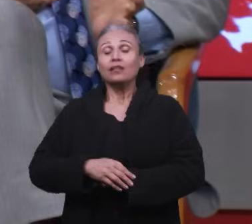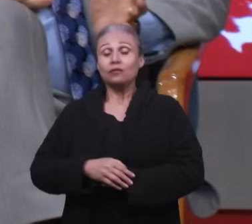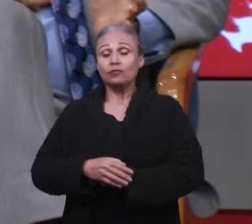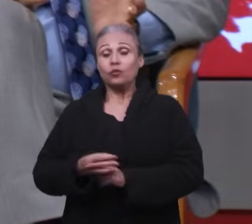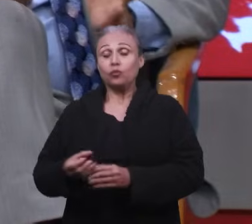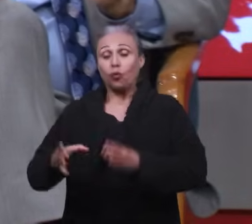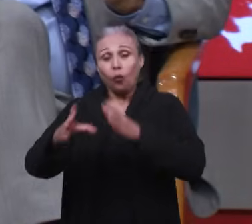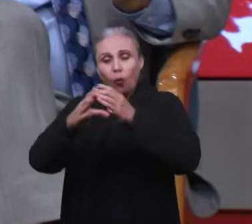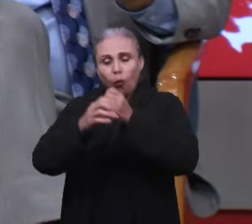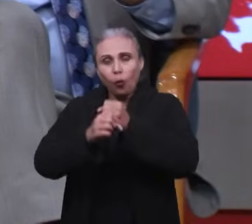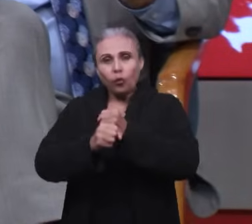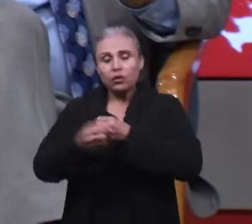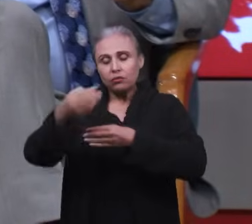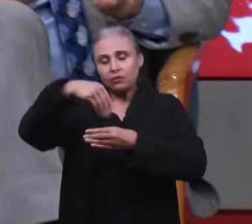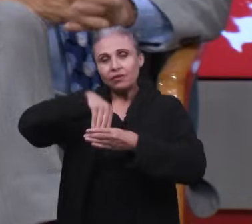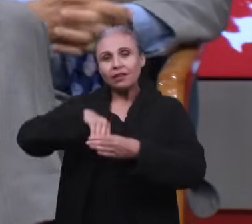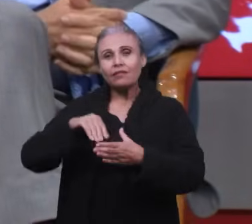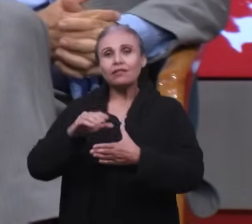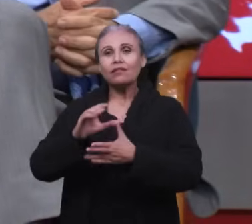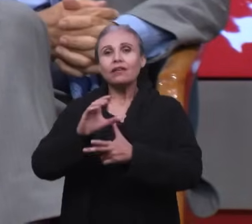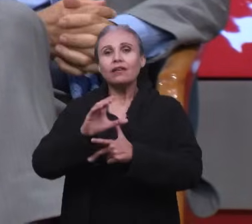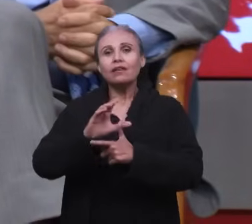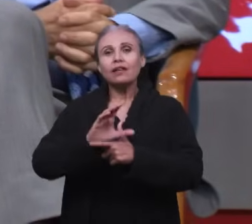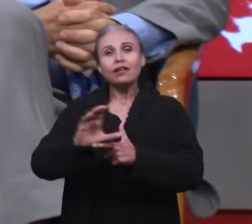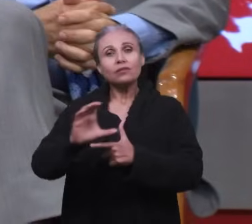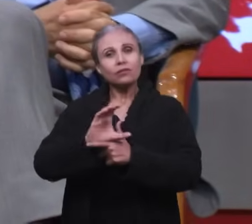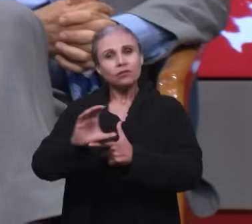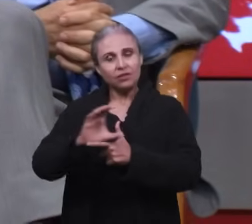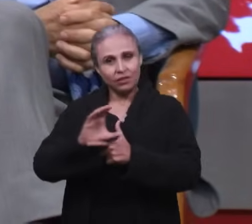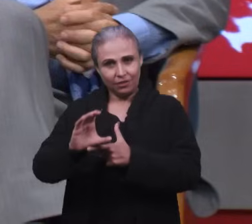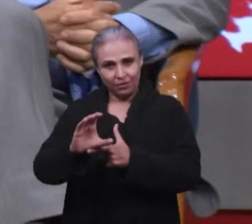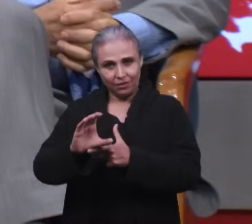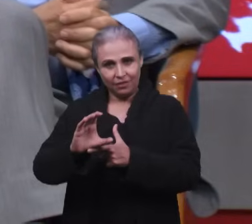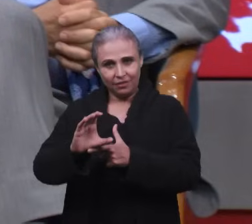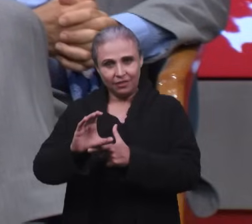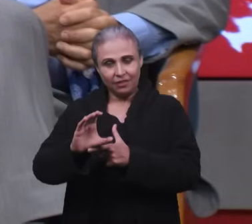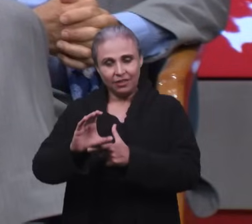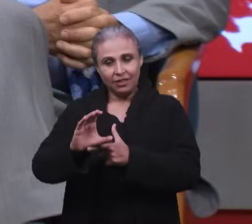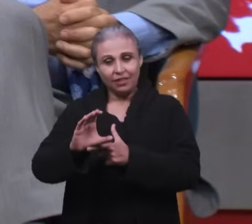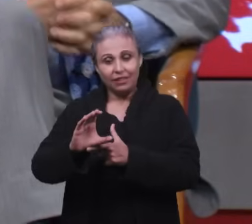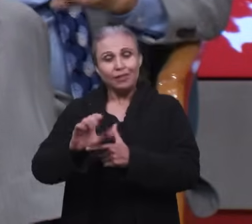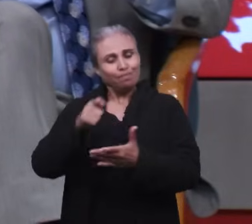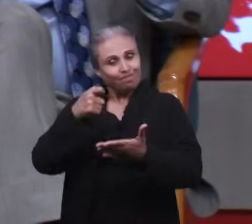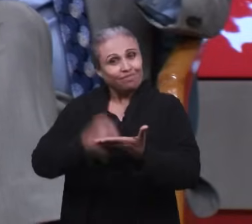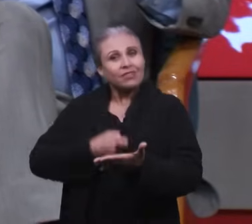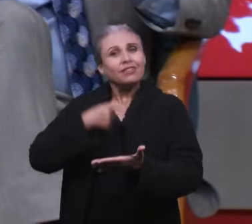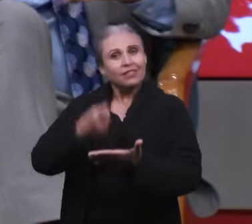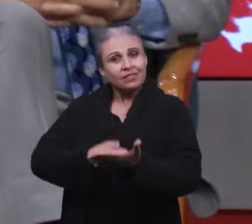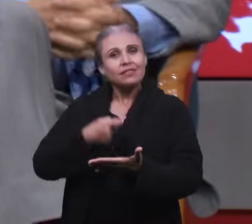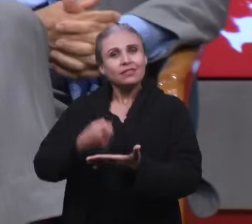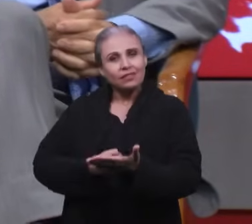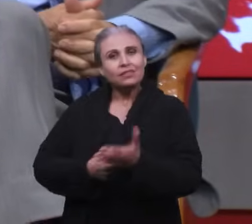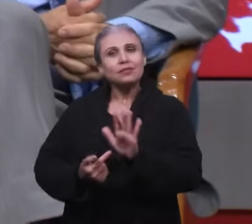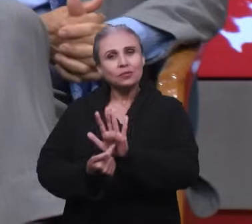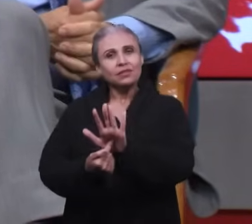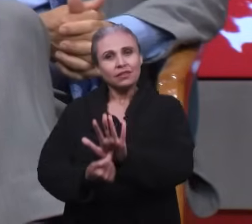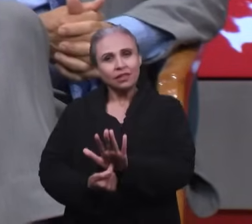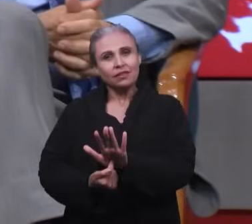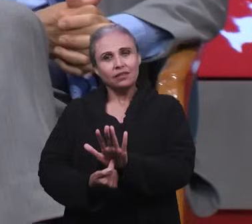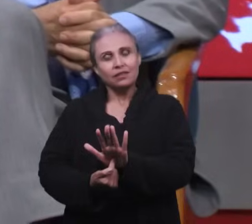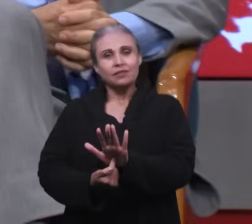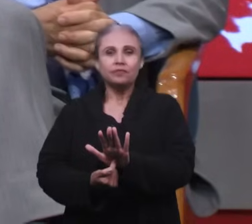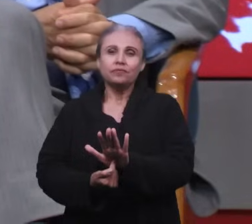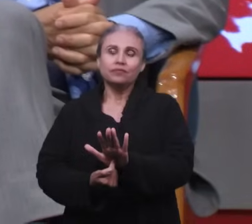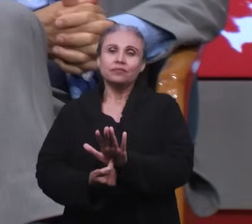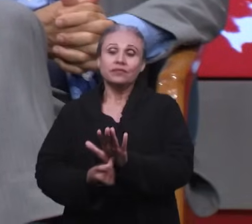lembrando da carta, o teor da primeira carta de Paulo aos Coríntios e a insistência dele sobre